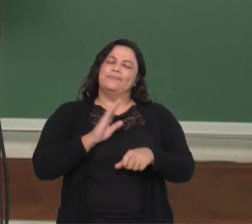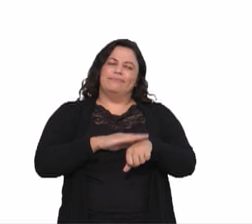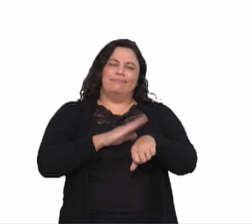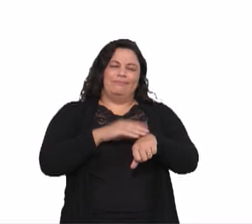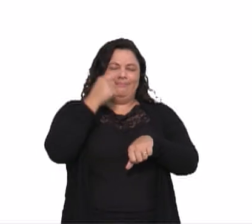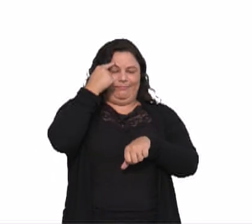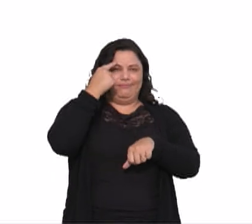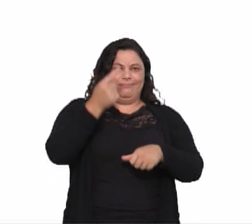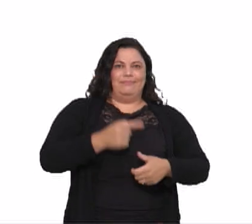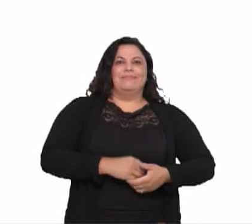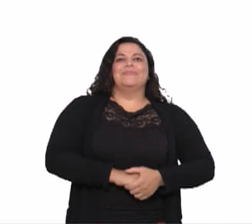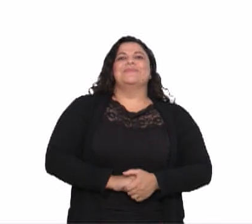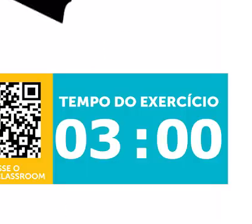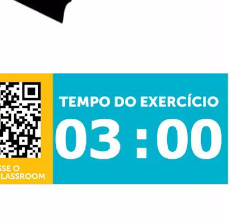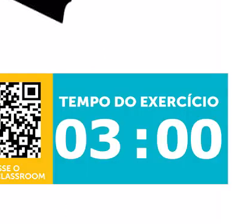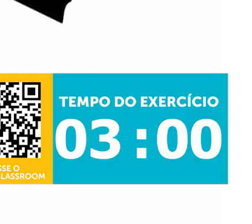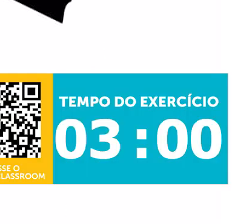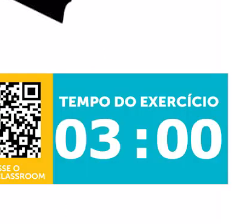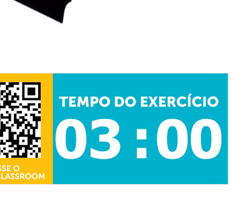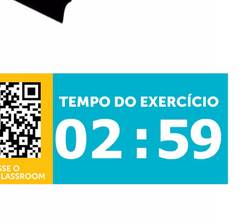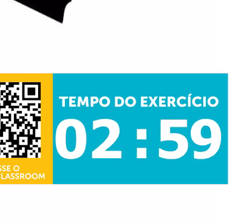pensarem.